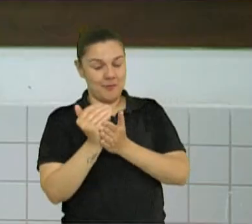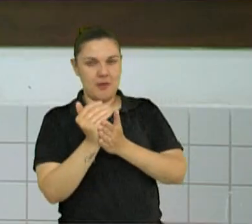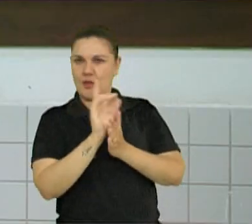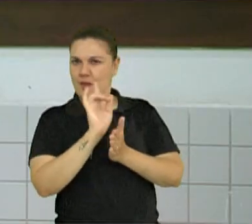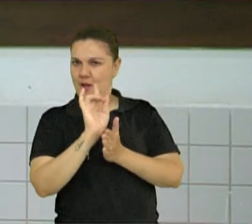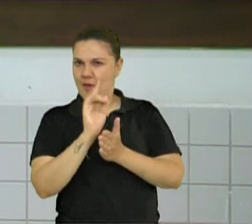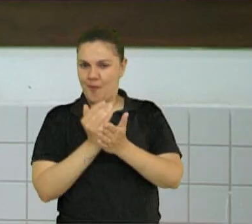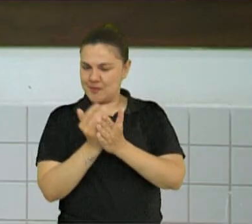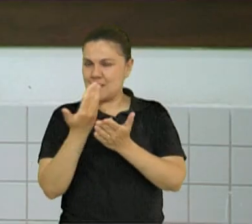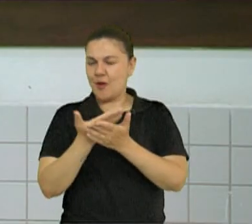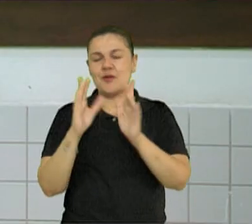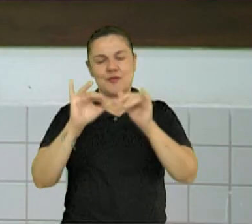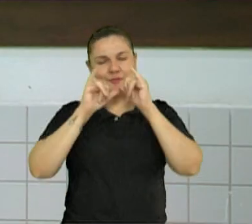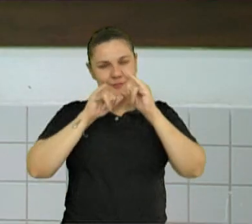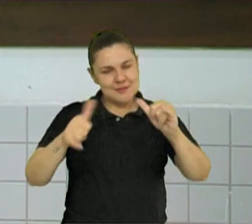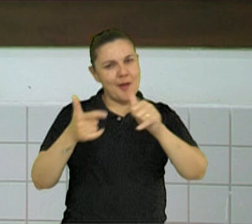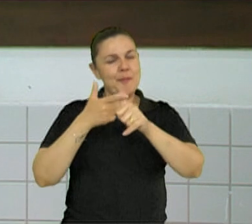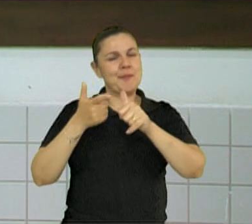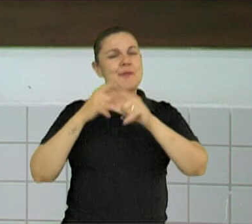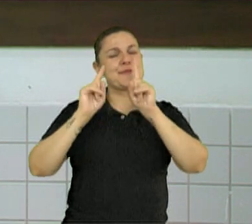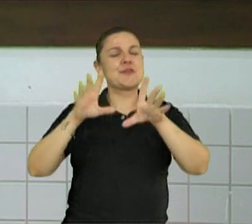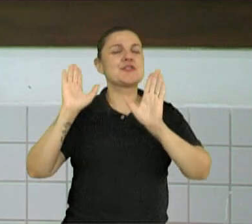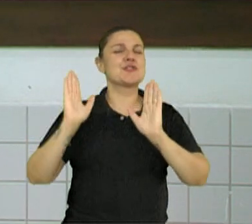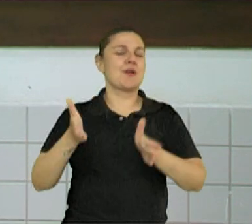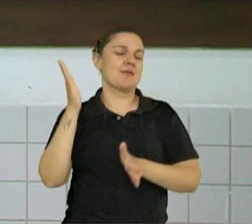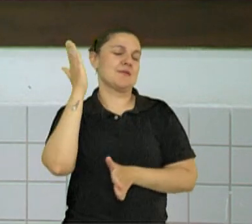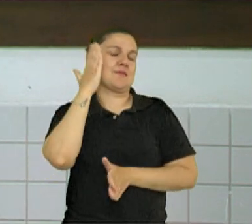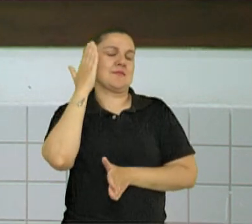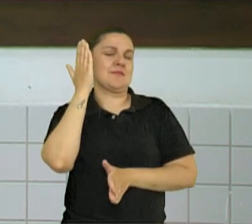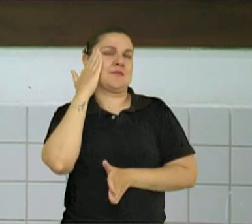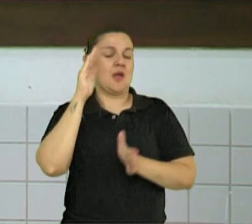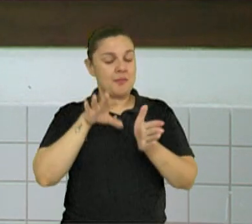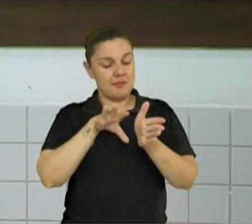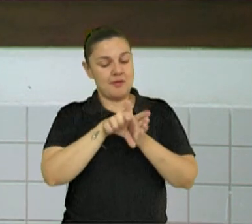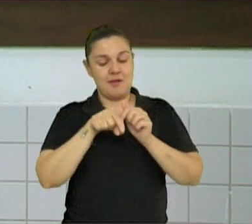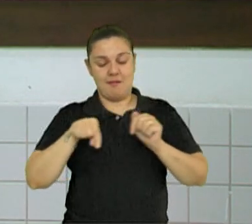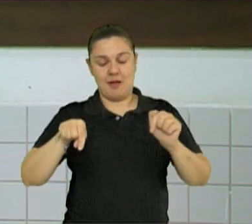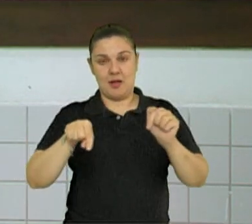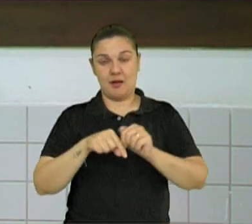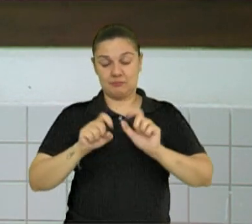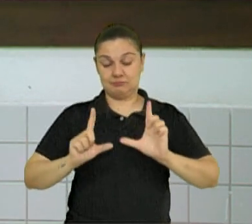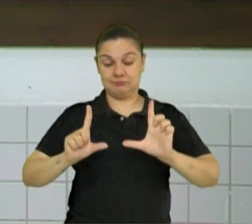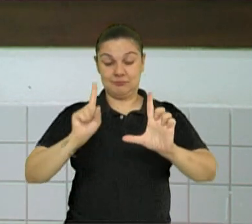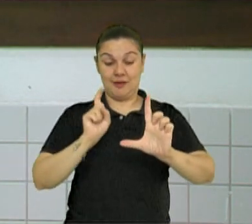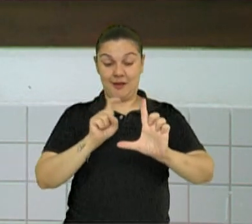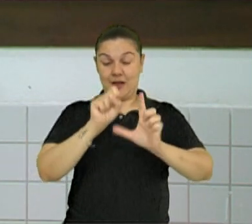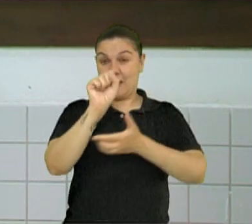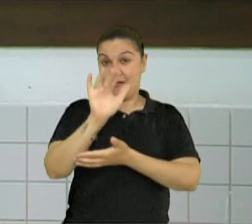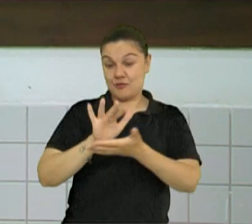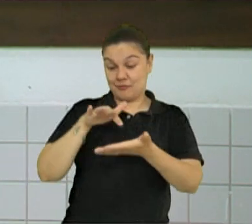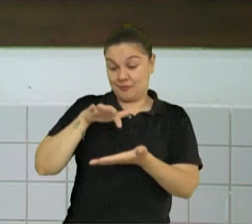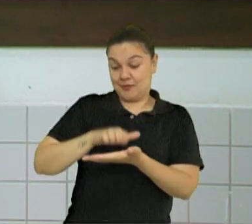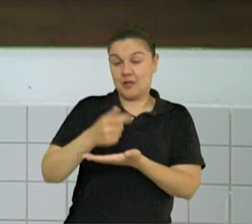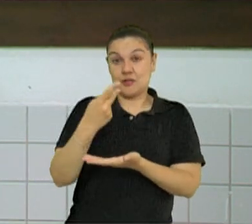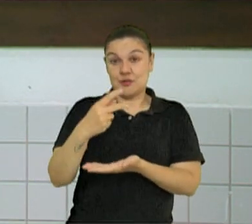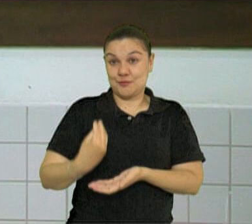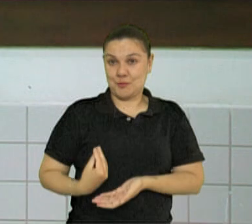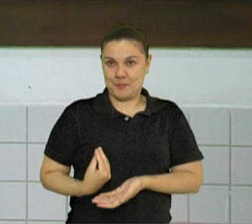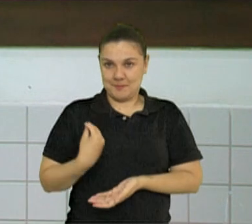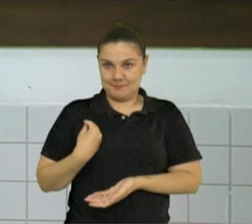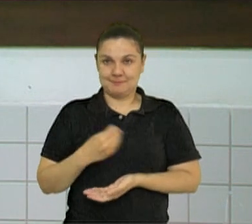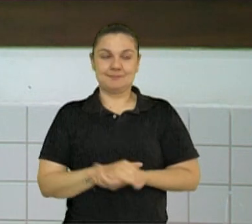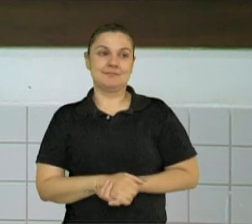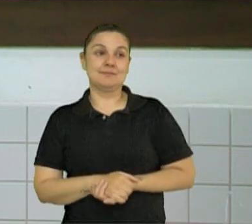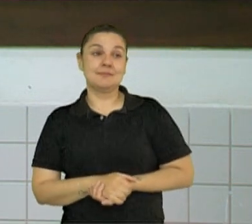vou dar aquele recado que você já conhece, que é para você entrar no Class, fazer a atividade que está postada para você garantir a